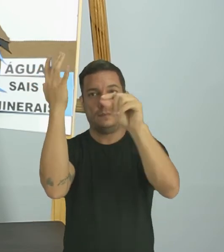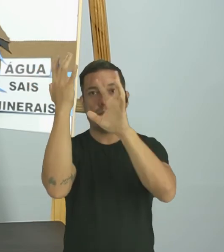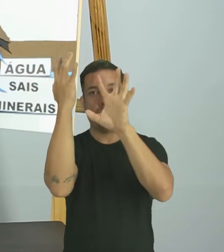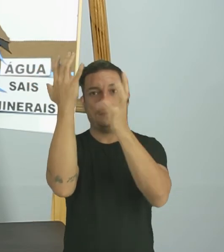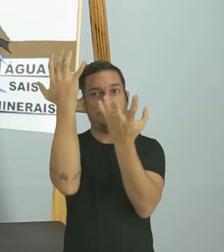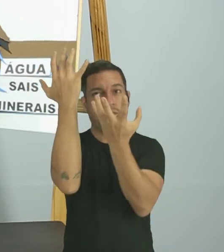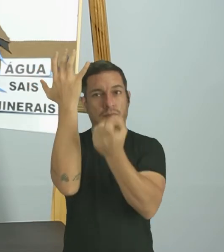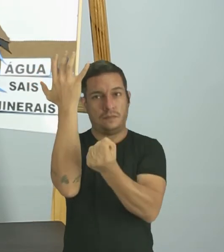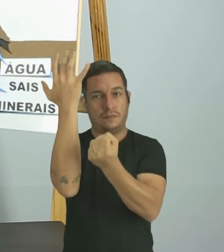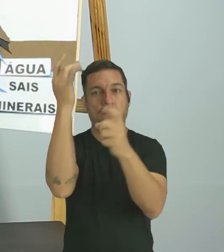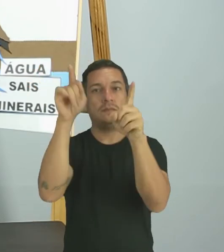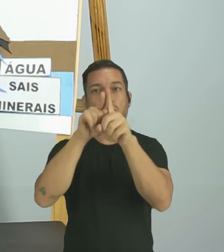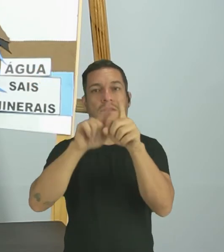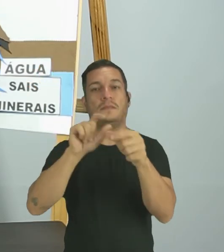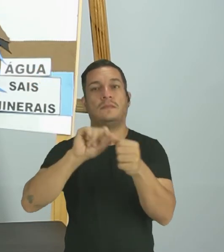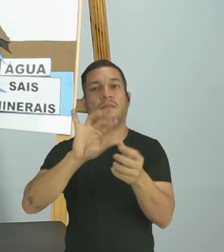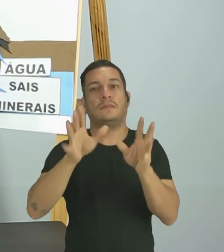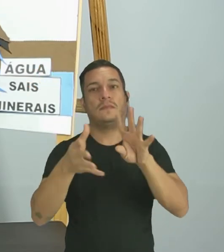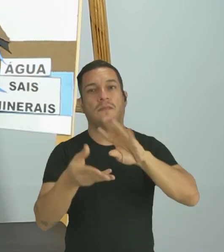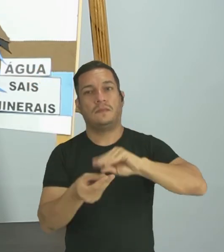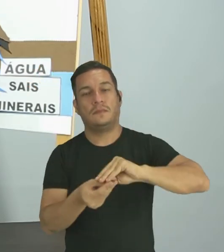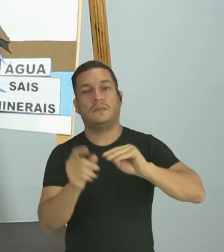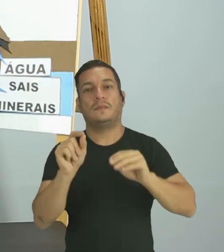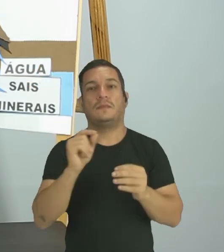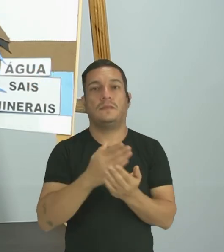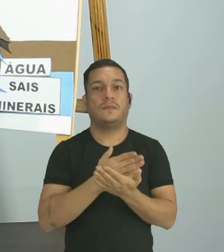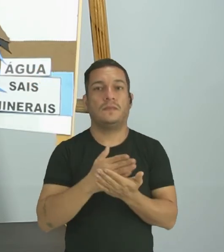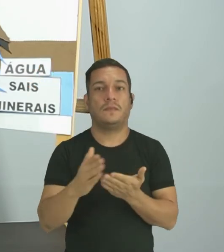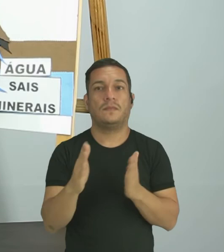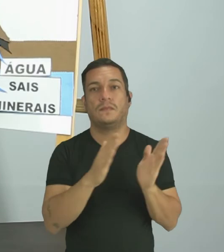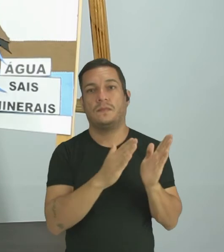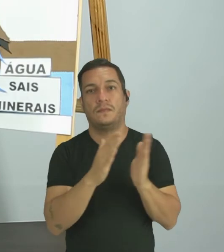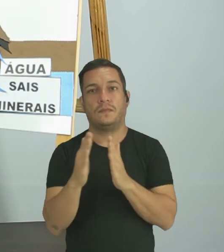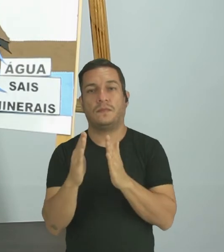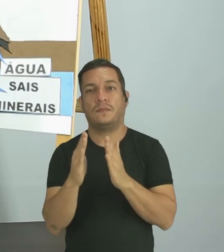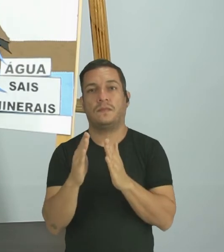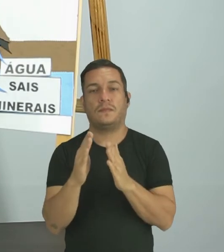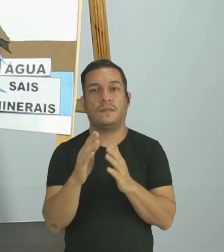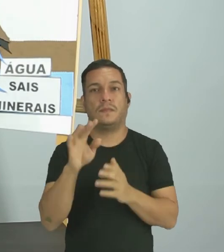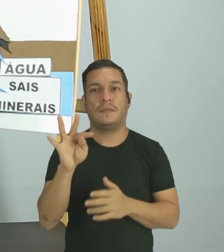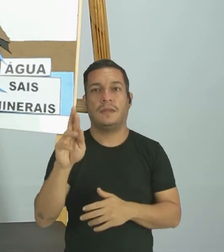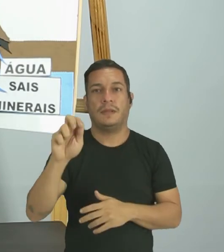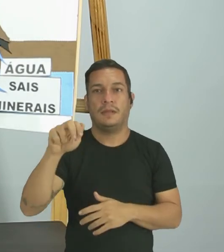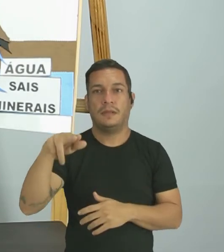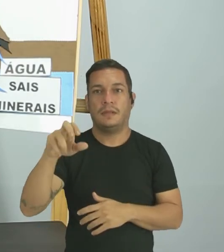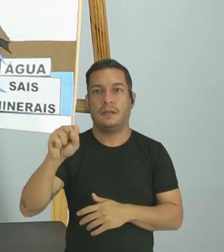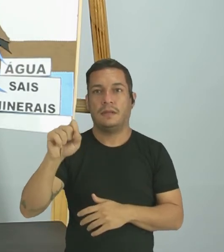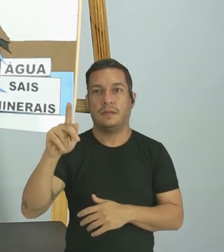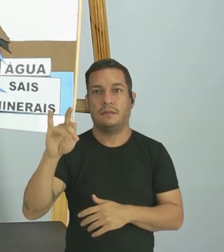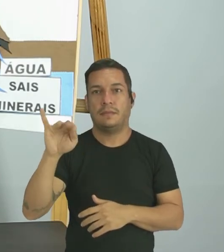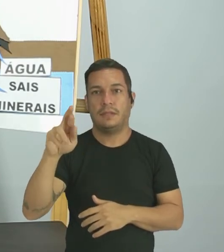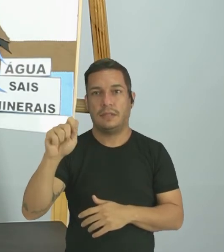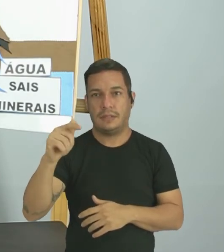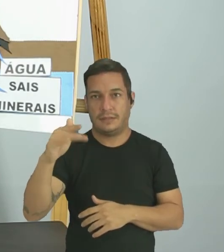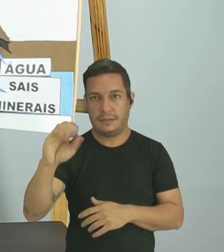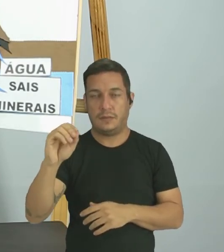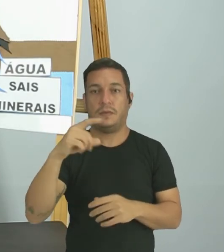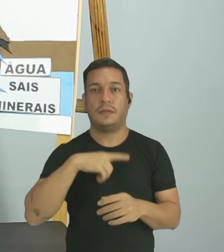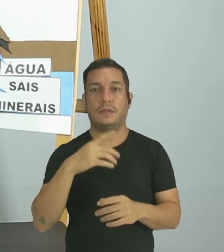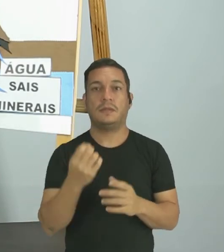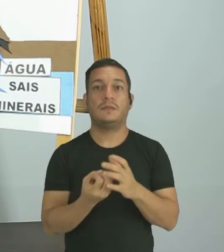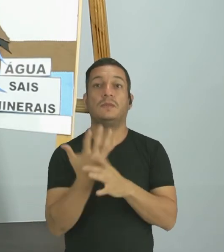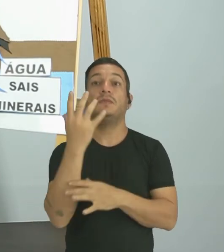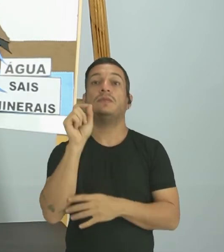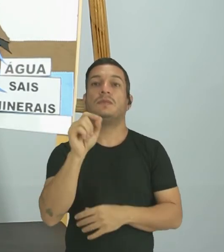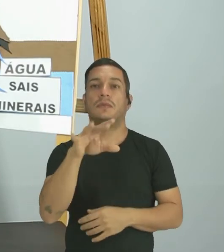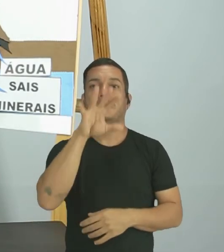carbônico, faz a transformação. Ela começa o processo de transpiração e aí ela produz o